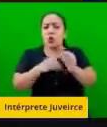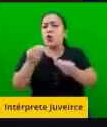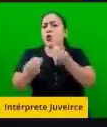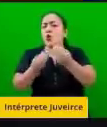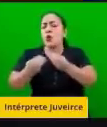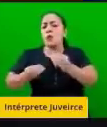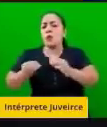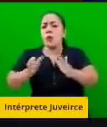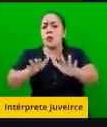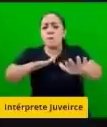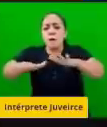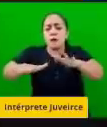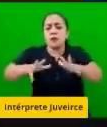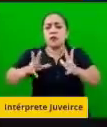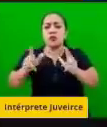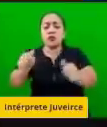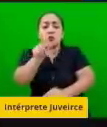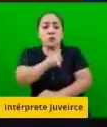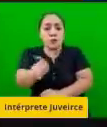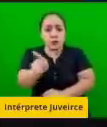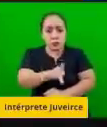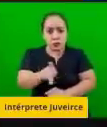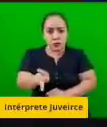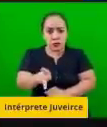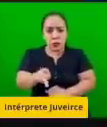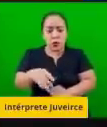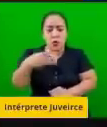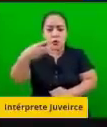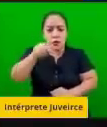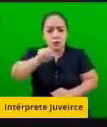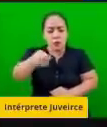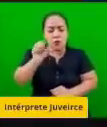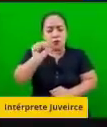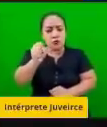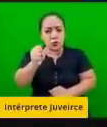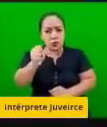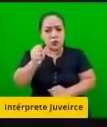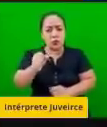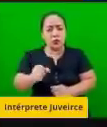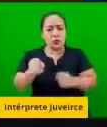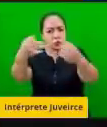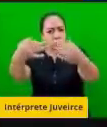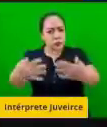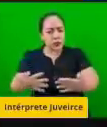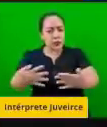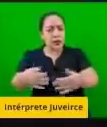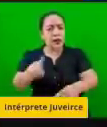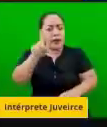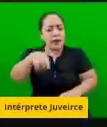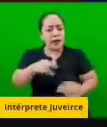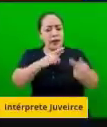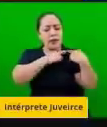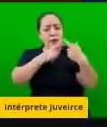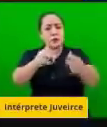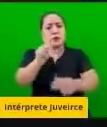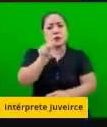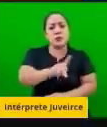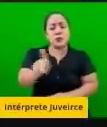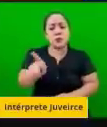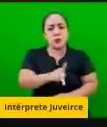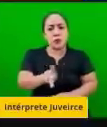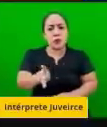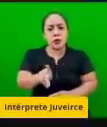dos professores. O tópico 3.8 diz o seguinte: é responsabilidade do professor entregar o registro